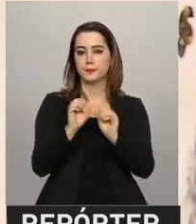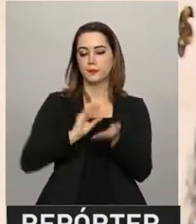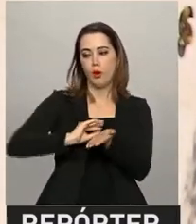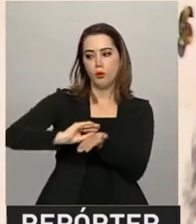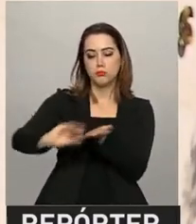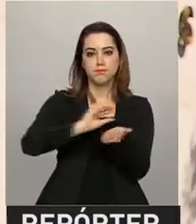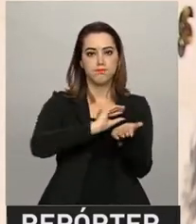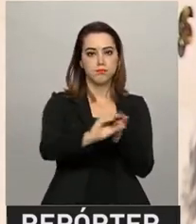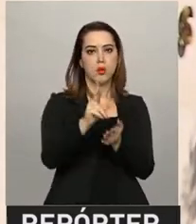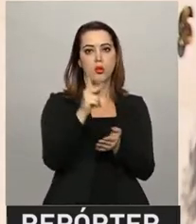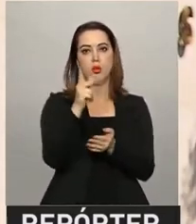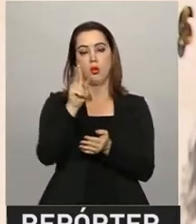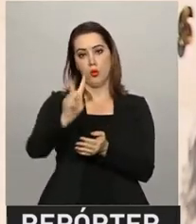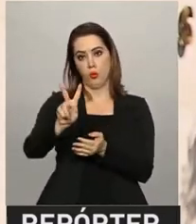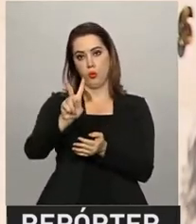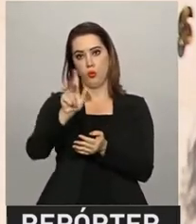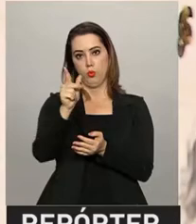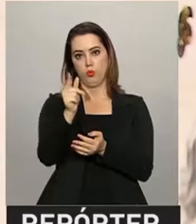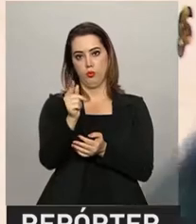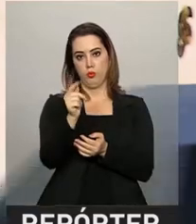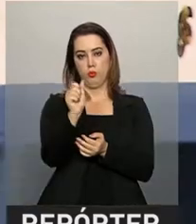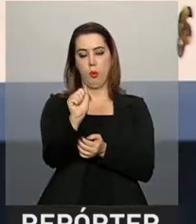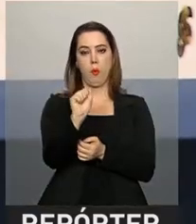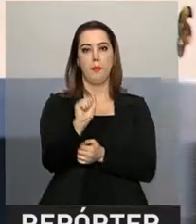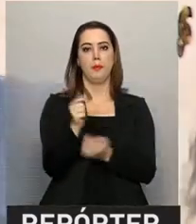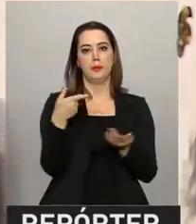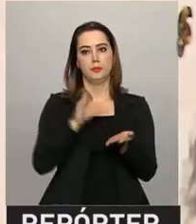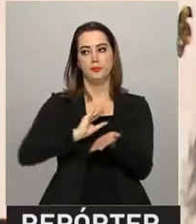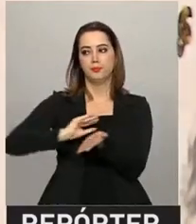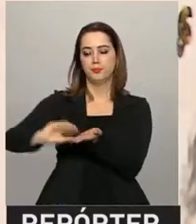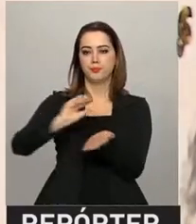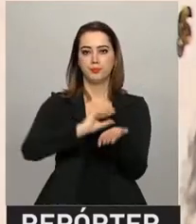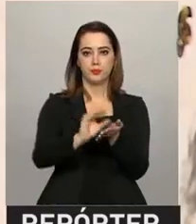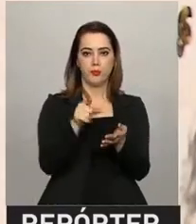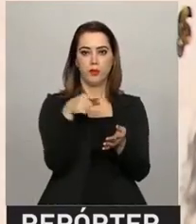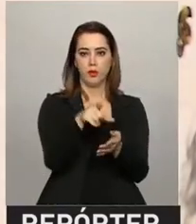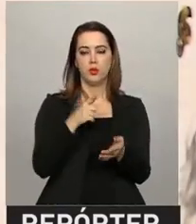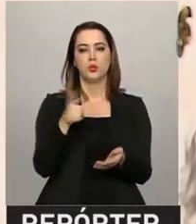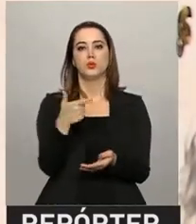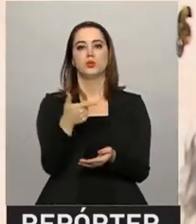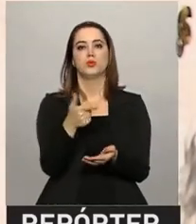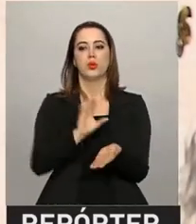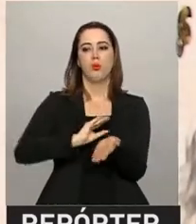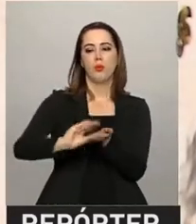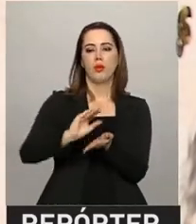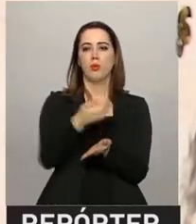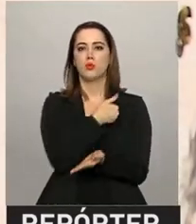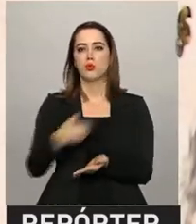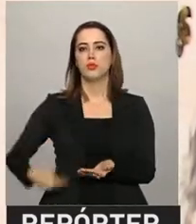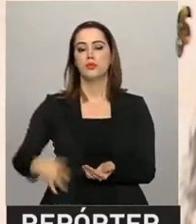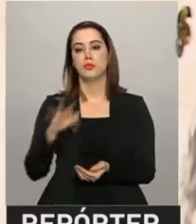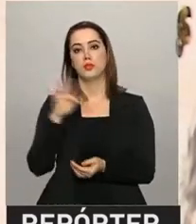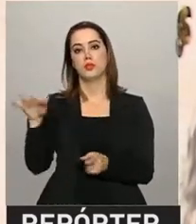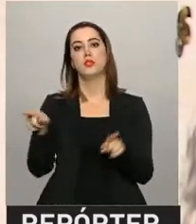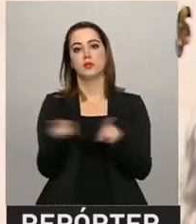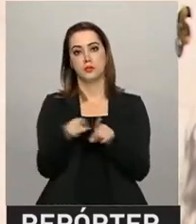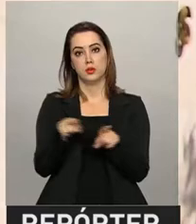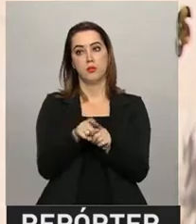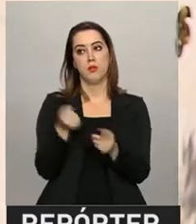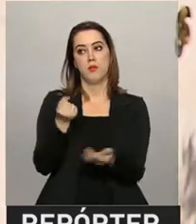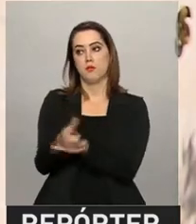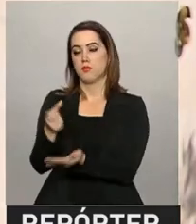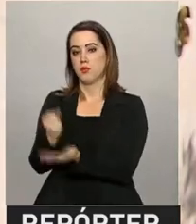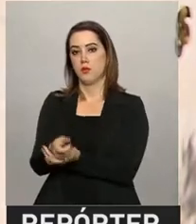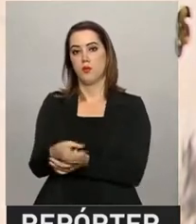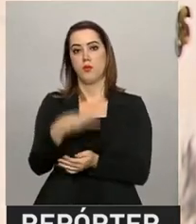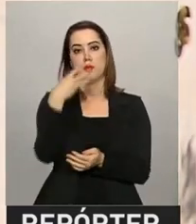estão em funcionamento, mas hoje não contam com recursos do governo federal. Também serão comprados mais de 7 milhões